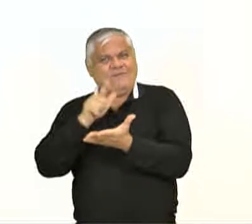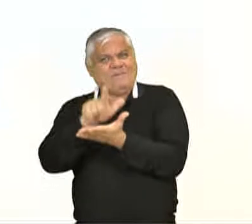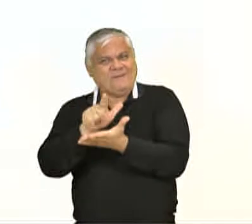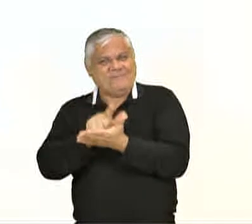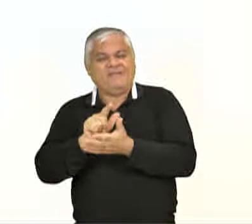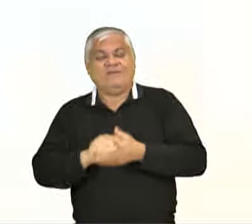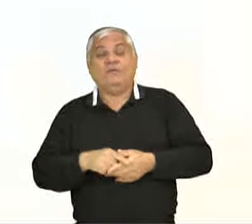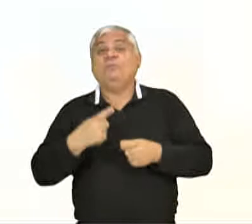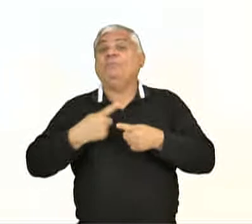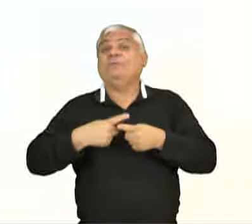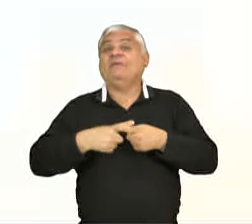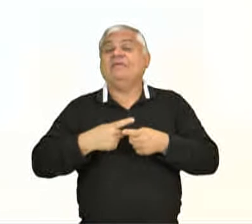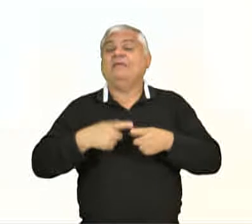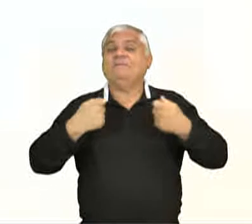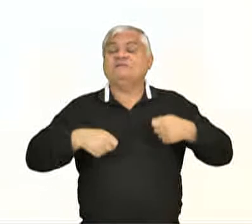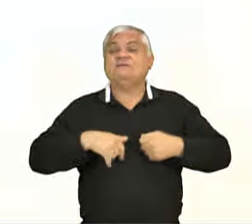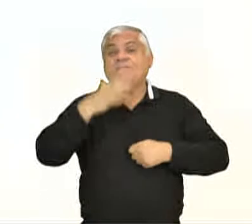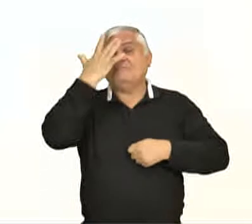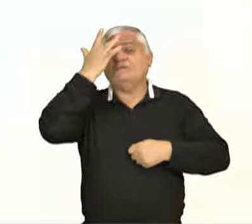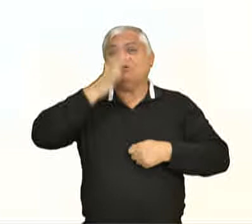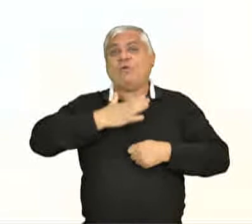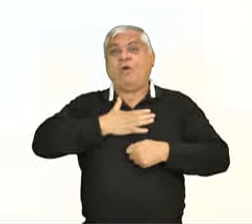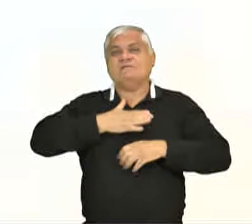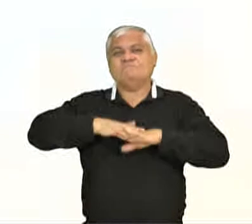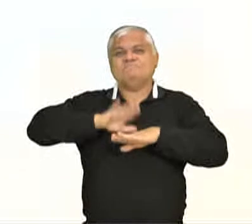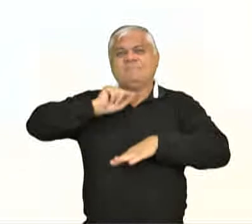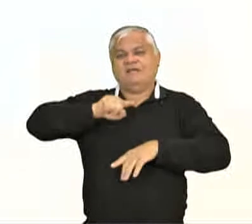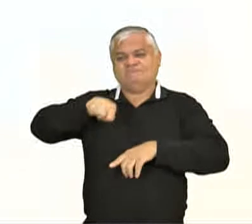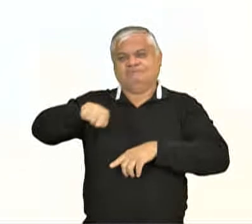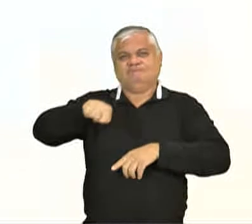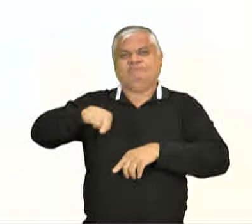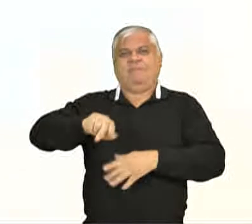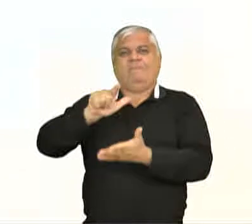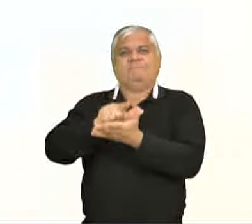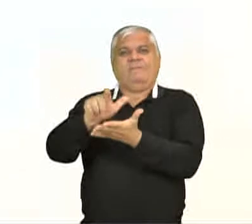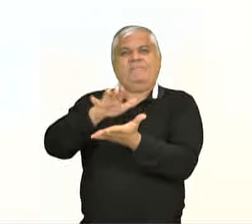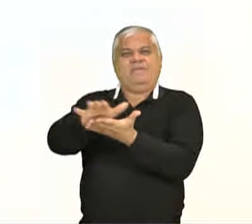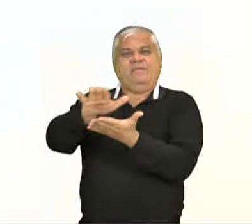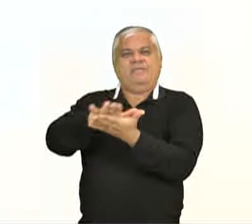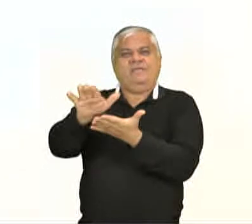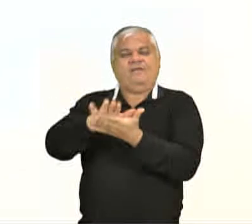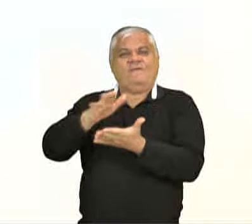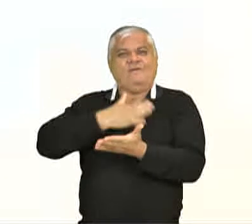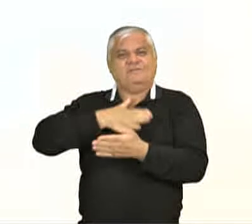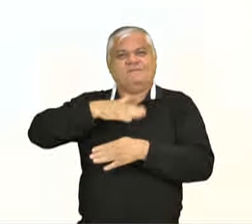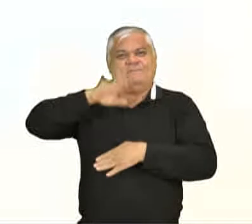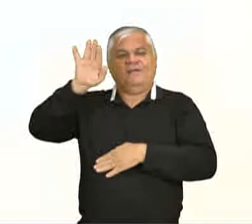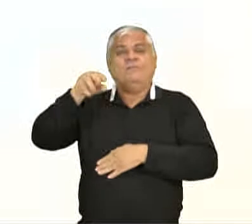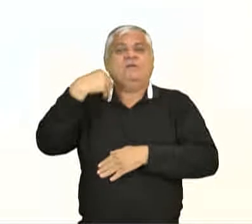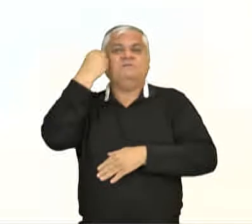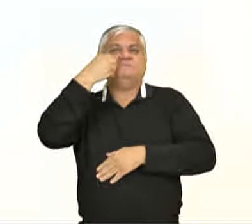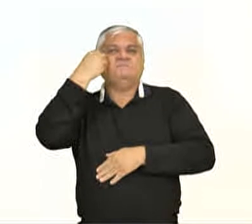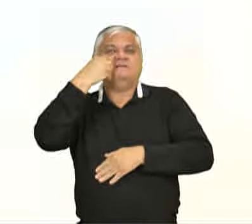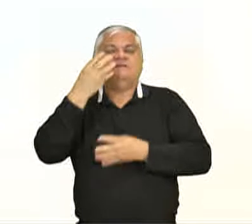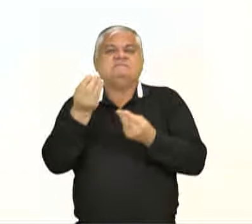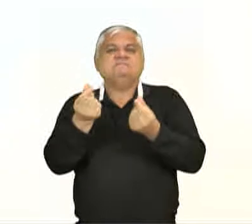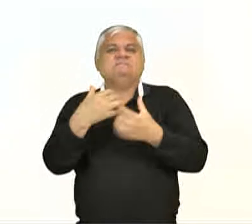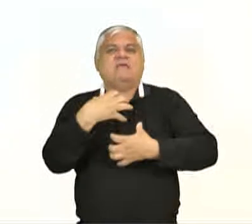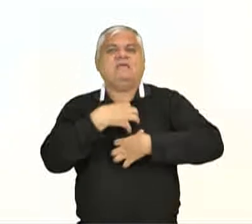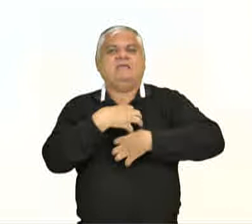disso se deve à preferência dos leitores pelo livro impresso devido à experiência